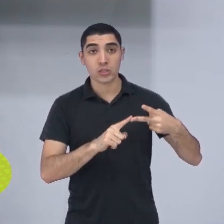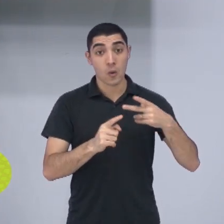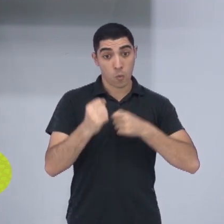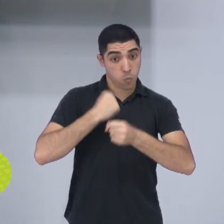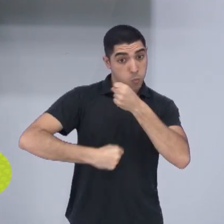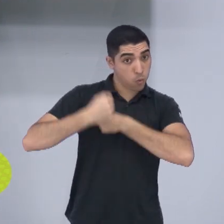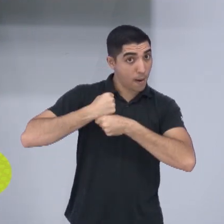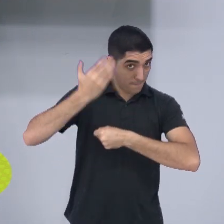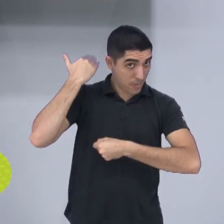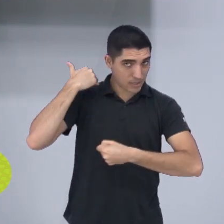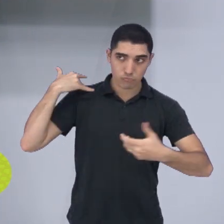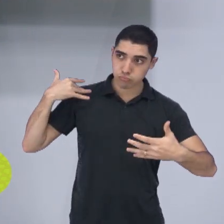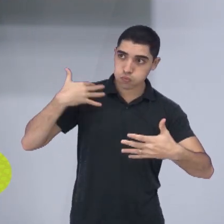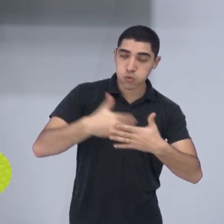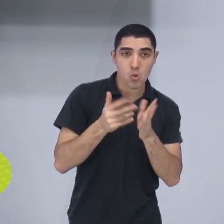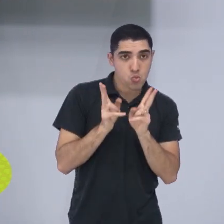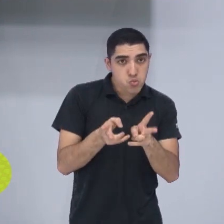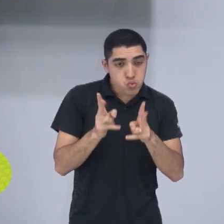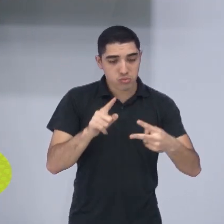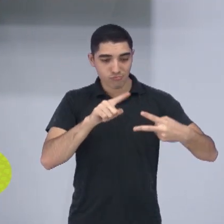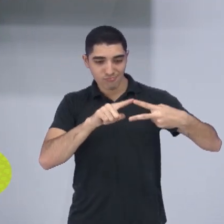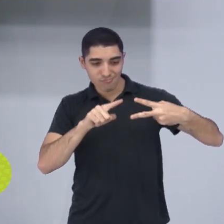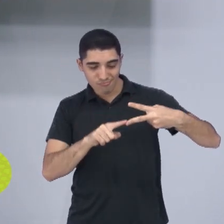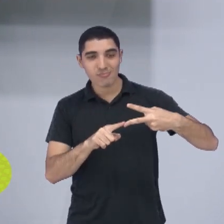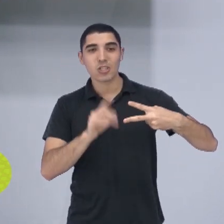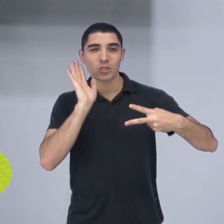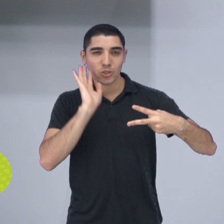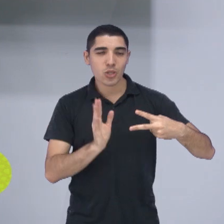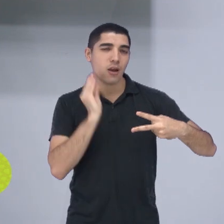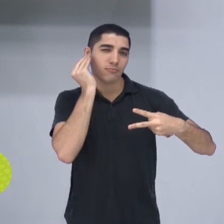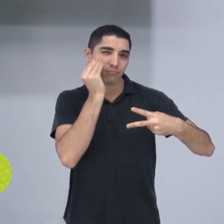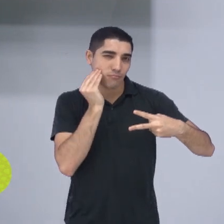já tem uma certa, né,